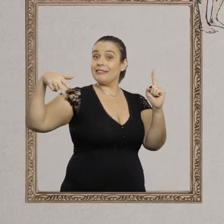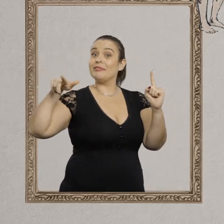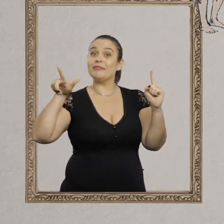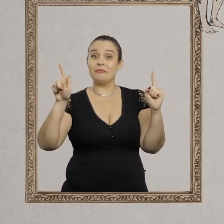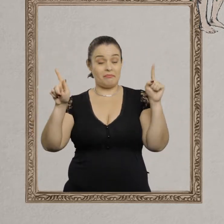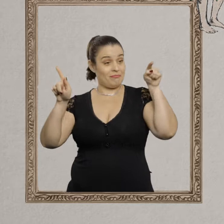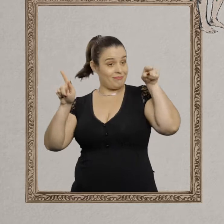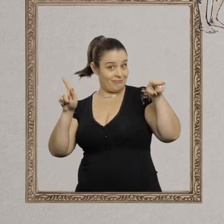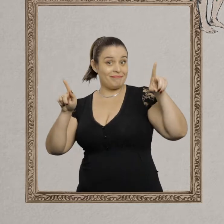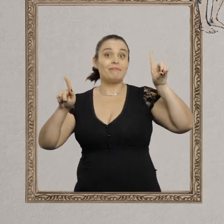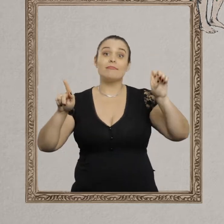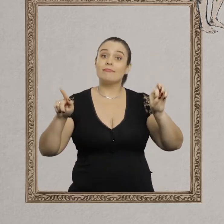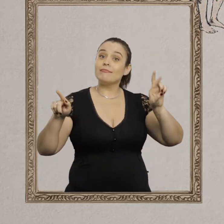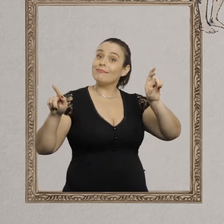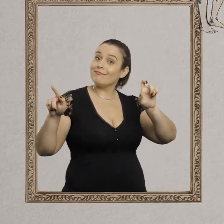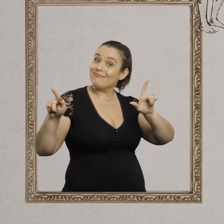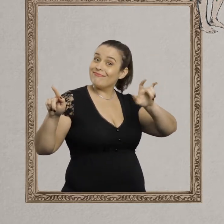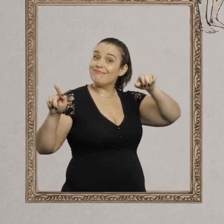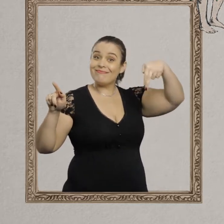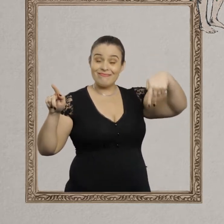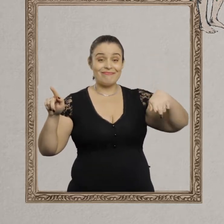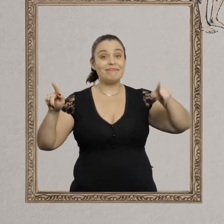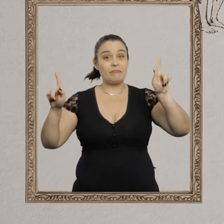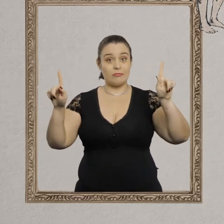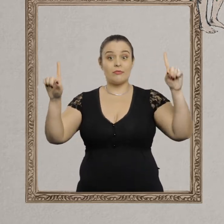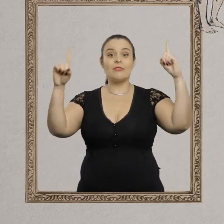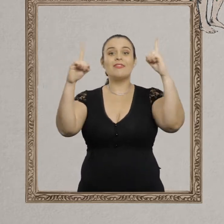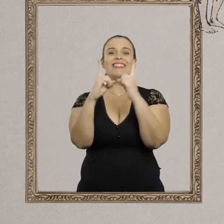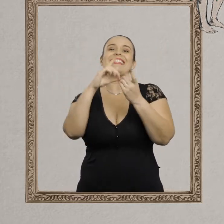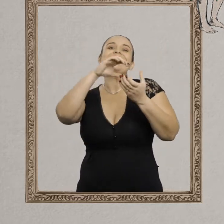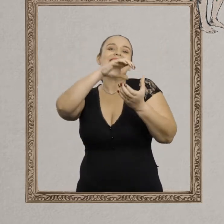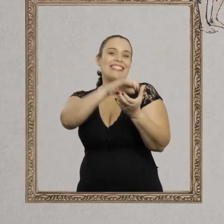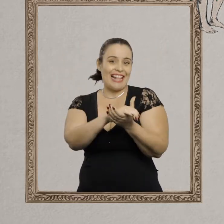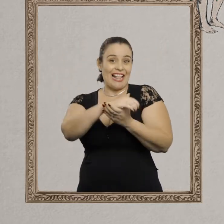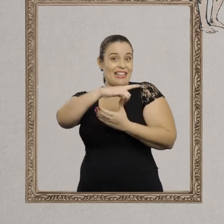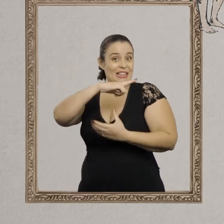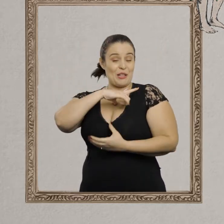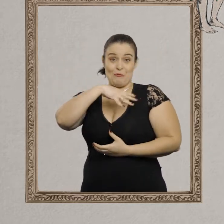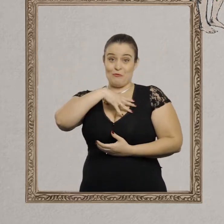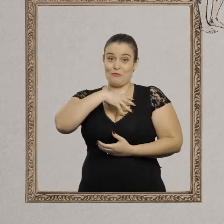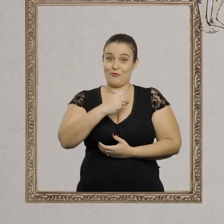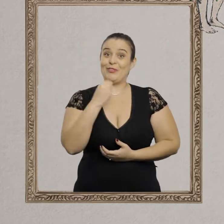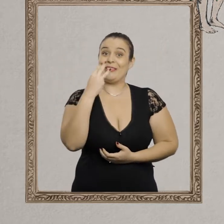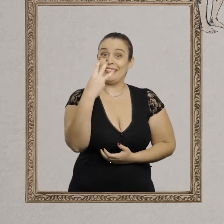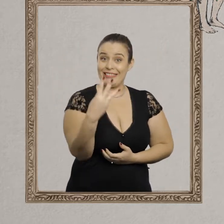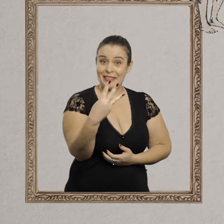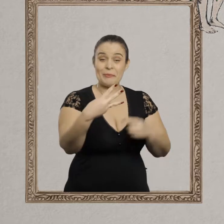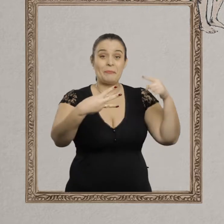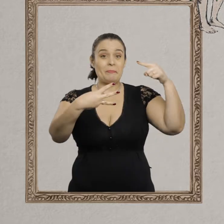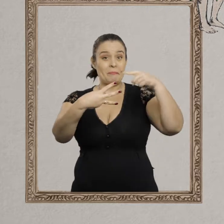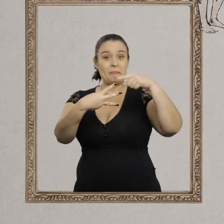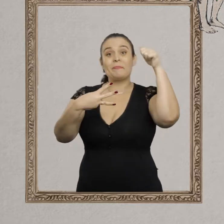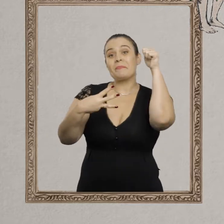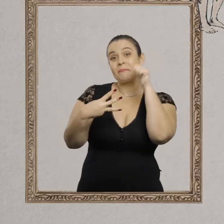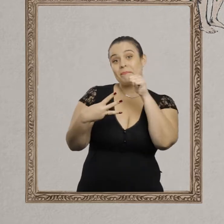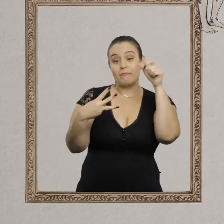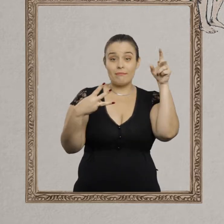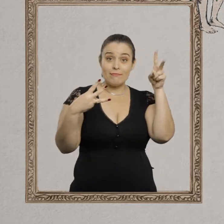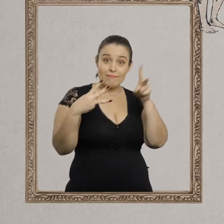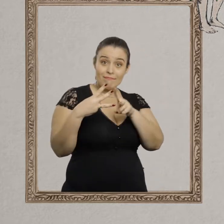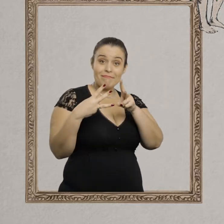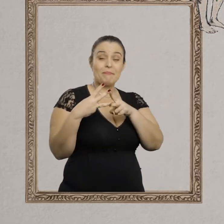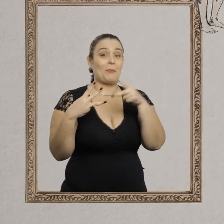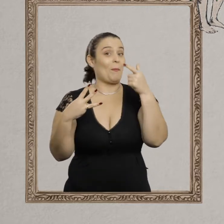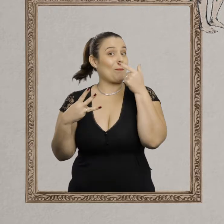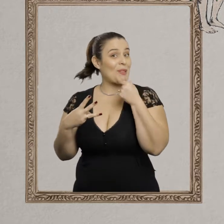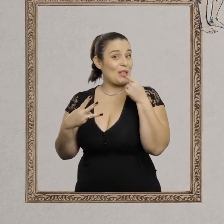mulher era Sra. Darling. Eles eram casados e tiveram 3 crianças, uma menina e 2